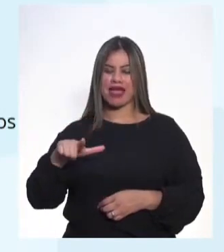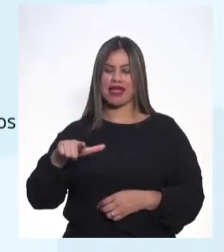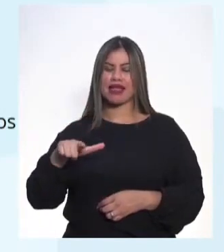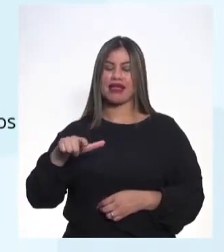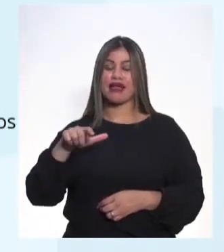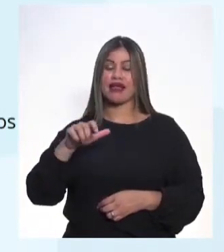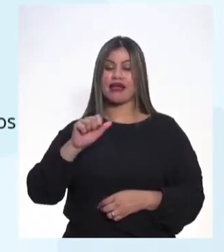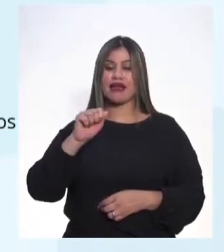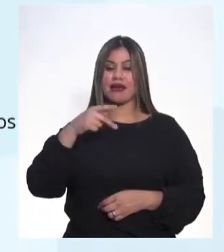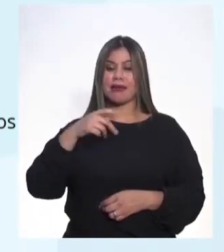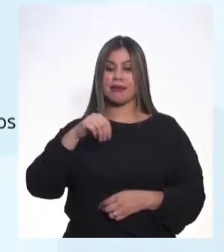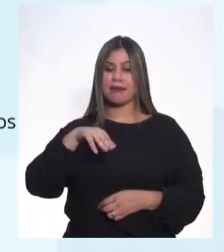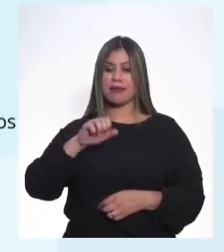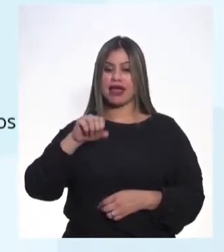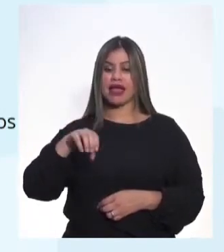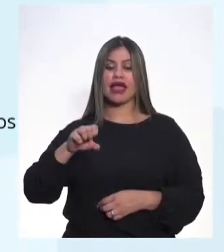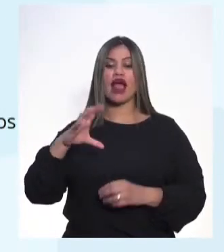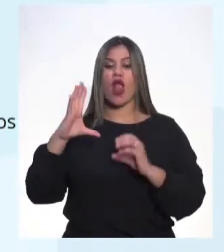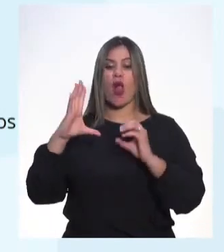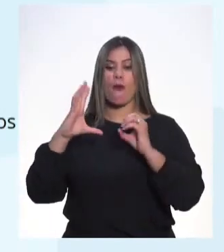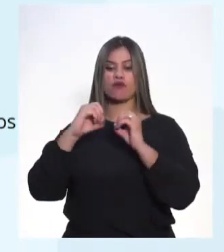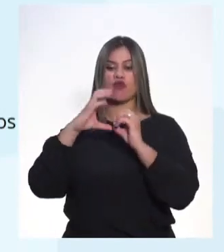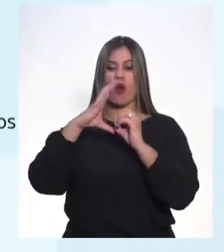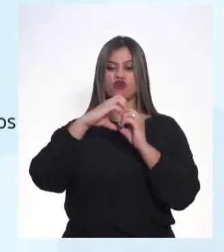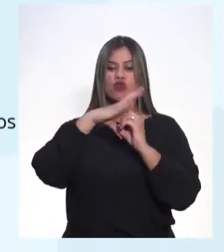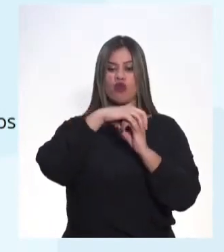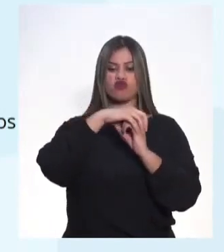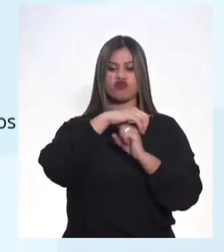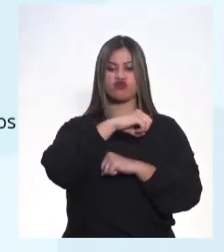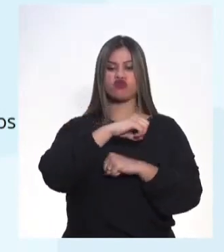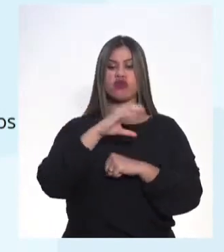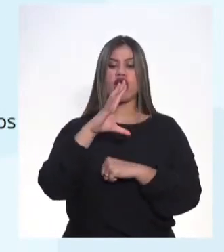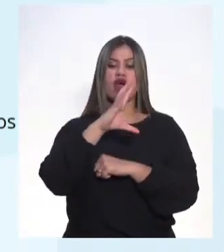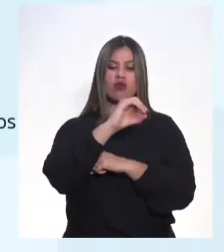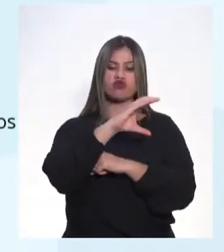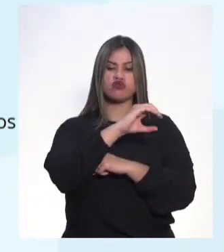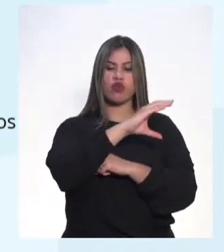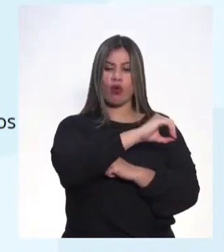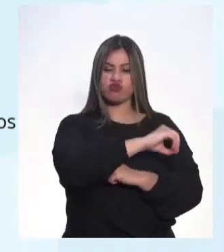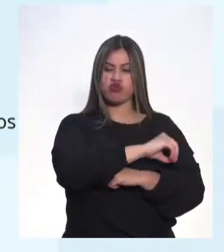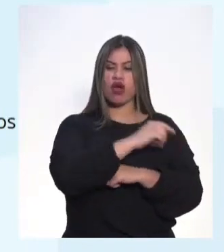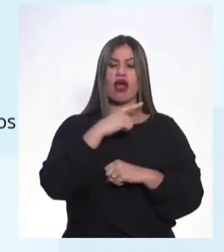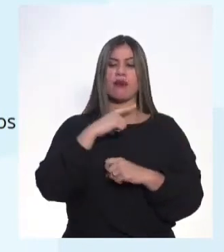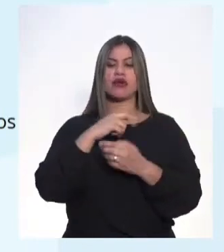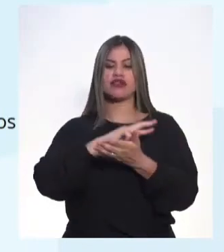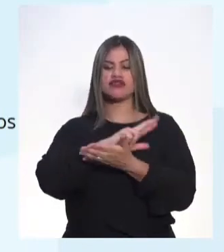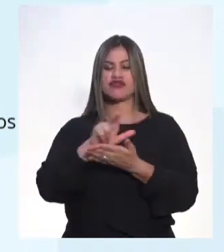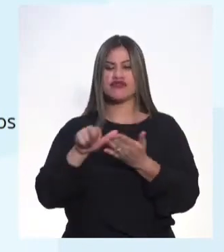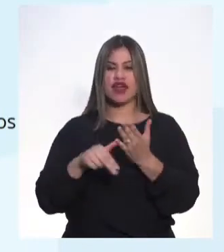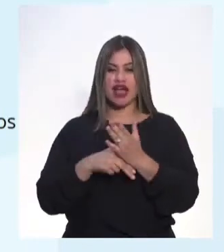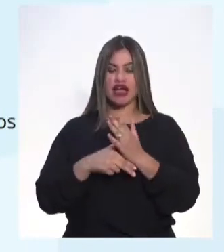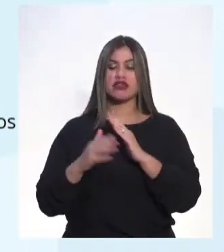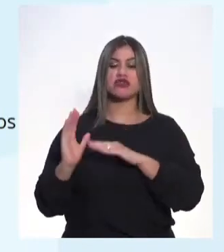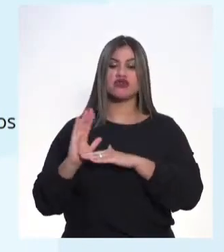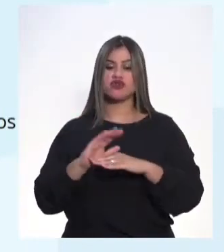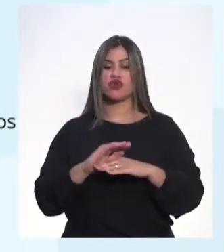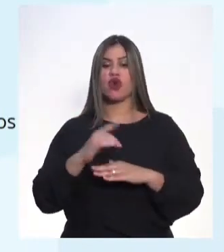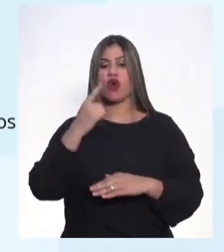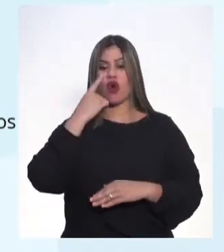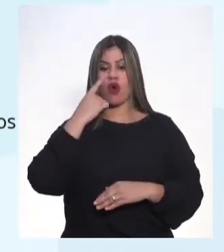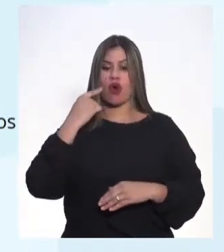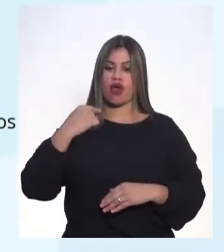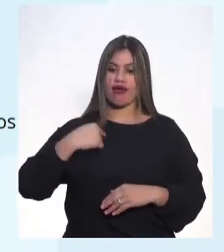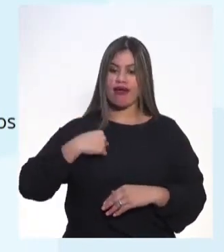aí englobando, né, esse conjunto de elementos que vai nos constituindo. Então, estamos aí de amarelo,